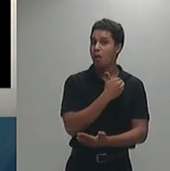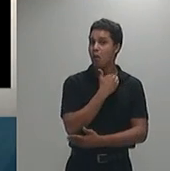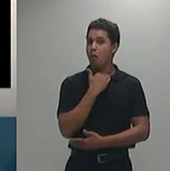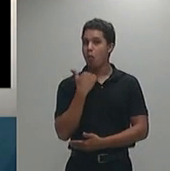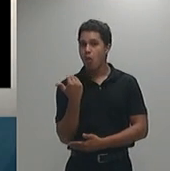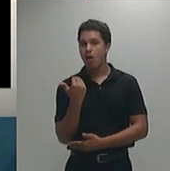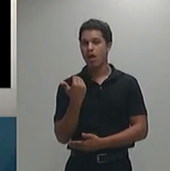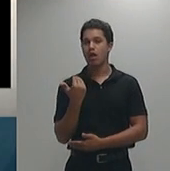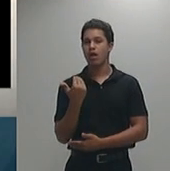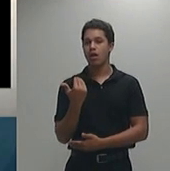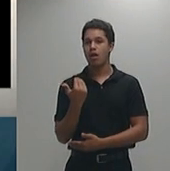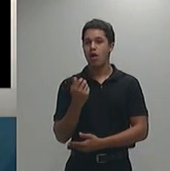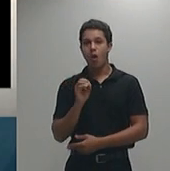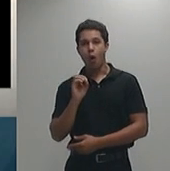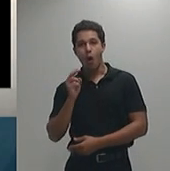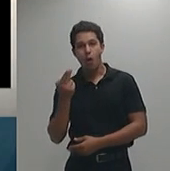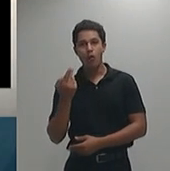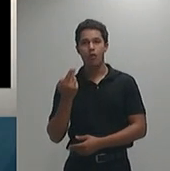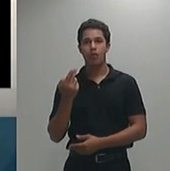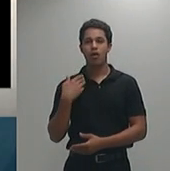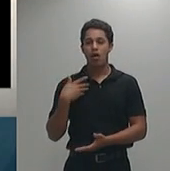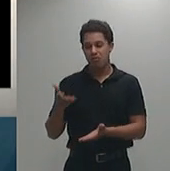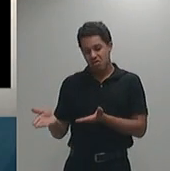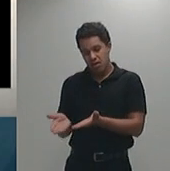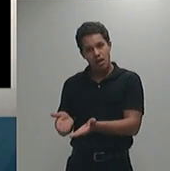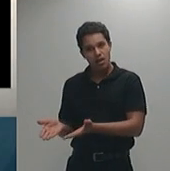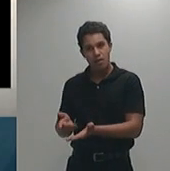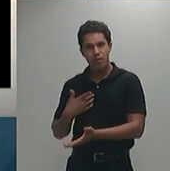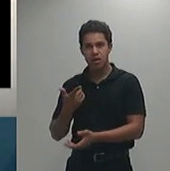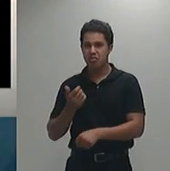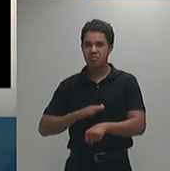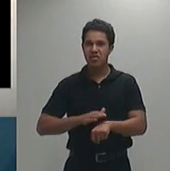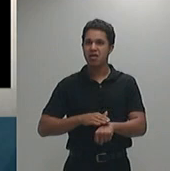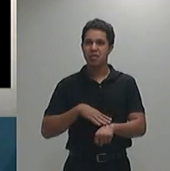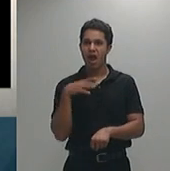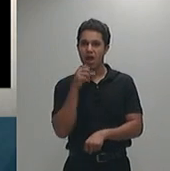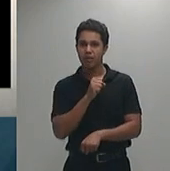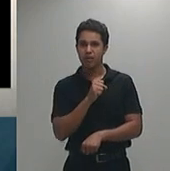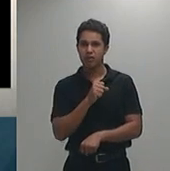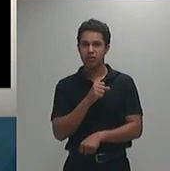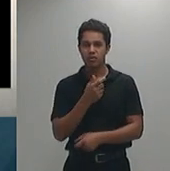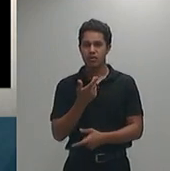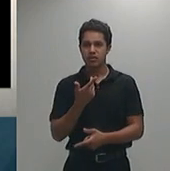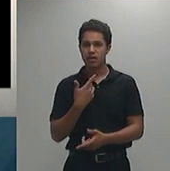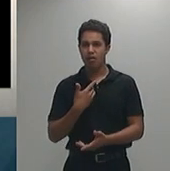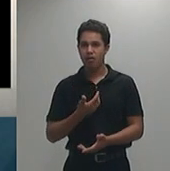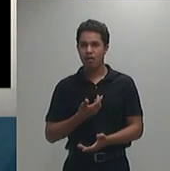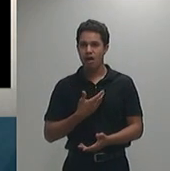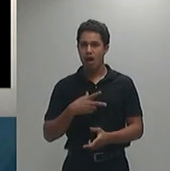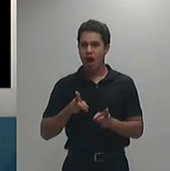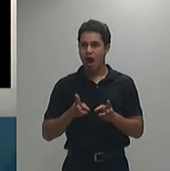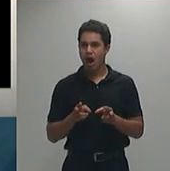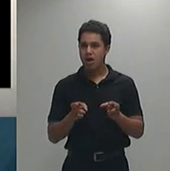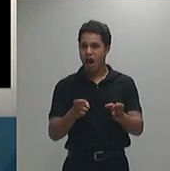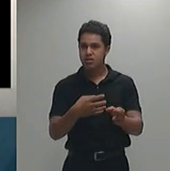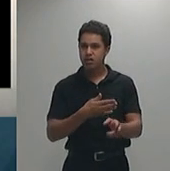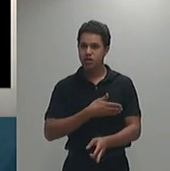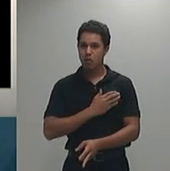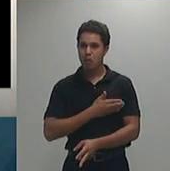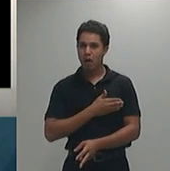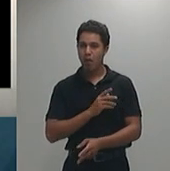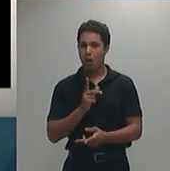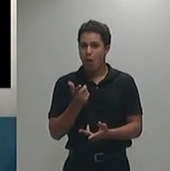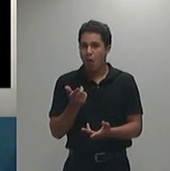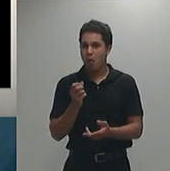ou se é um tratamento temporário chama cardiopatia ou se é um câncer de mama isso daí faz parte do negócio